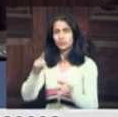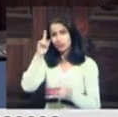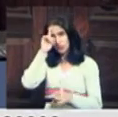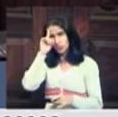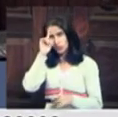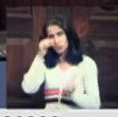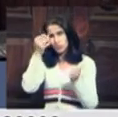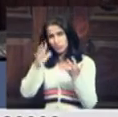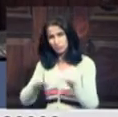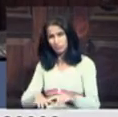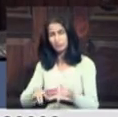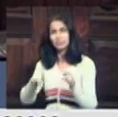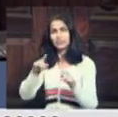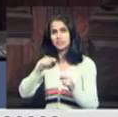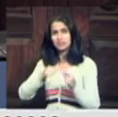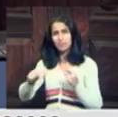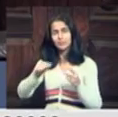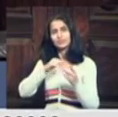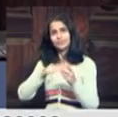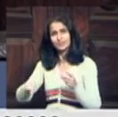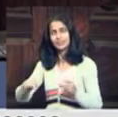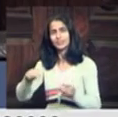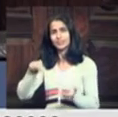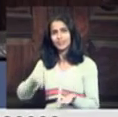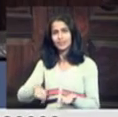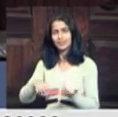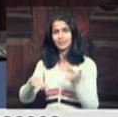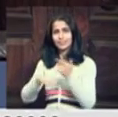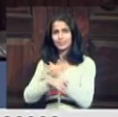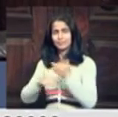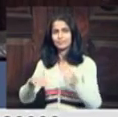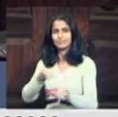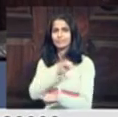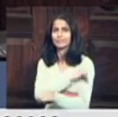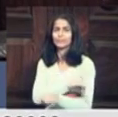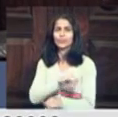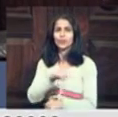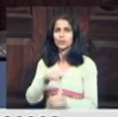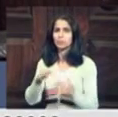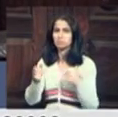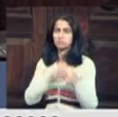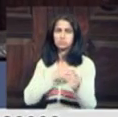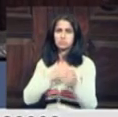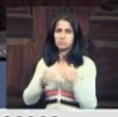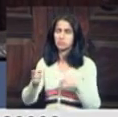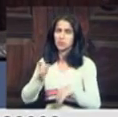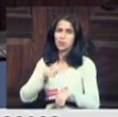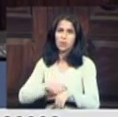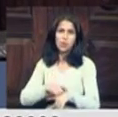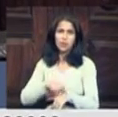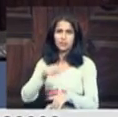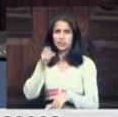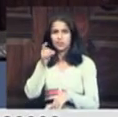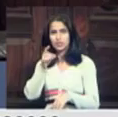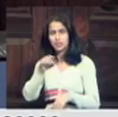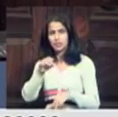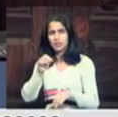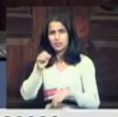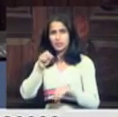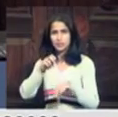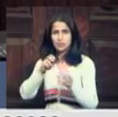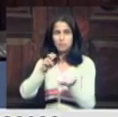senhora presidente. Aqui na cidade do Rio de Janeiro, não há hora do dia e da noite que os nossos cidadãos possam caminhar